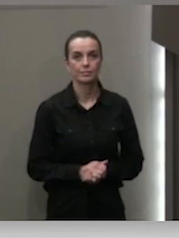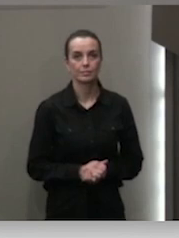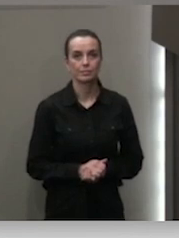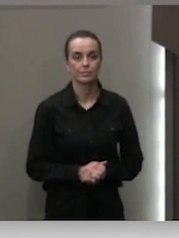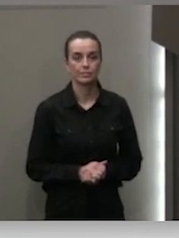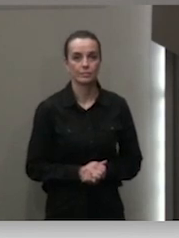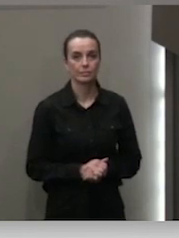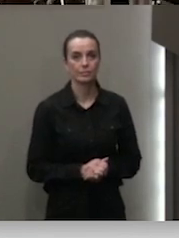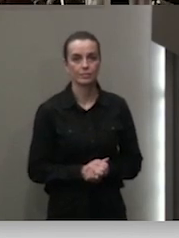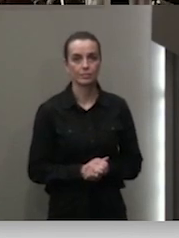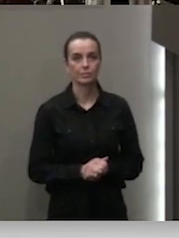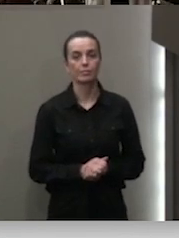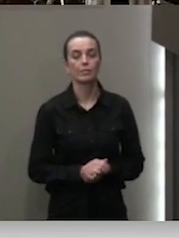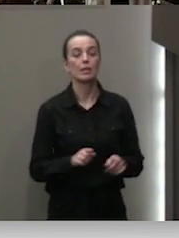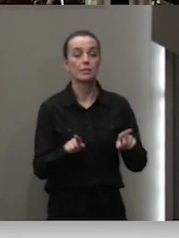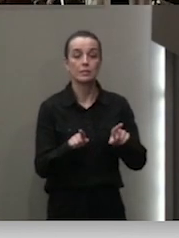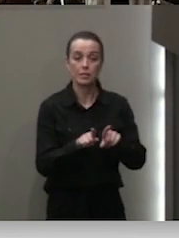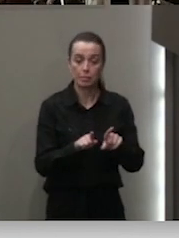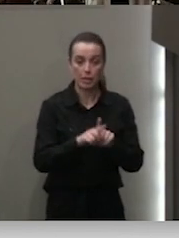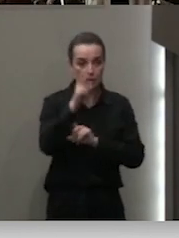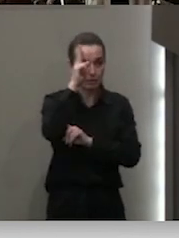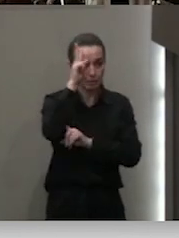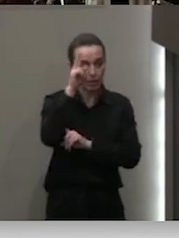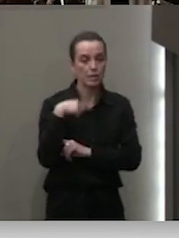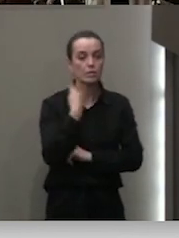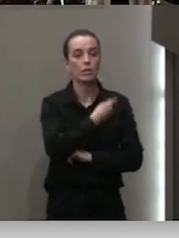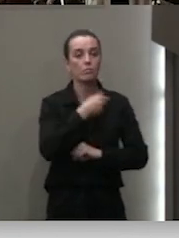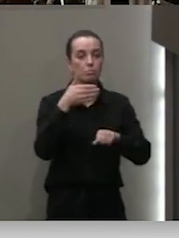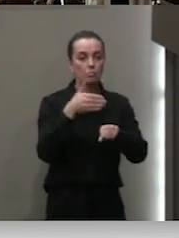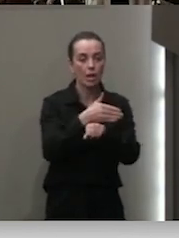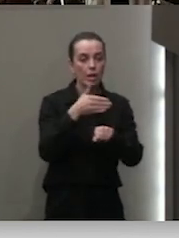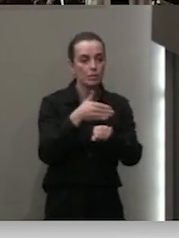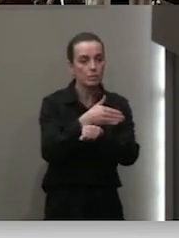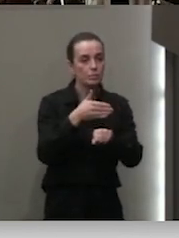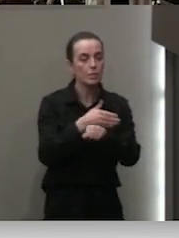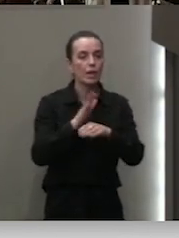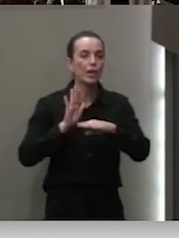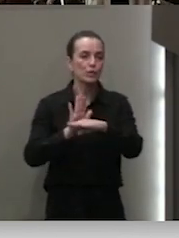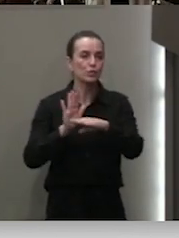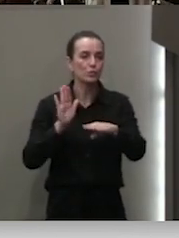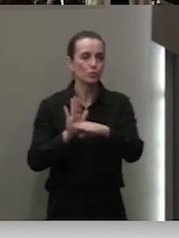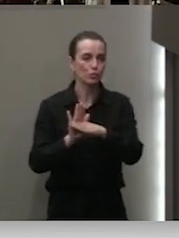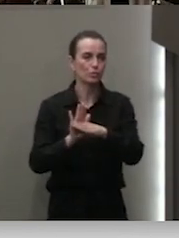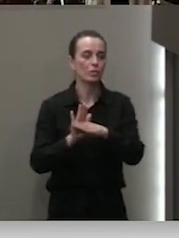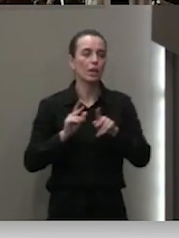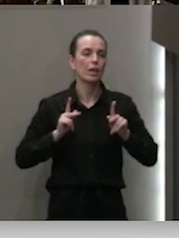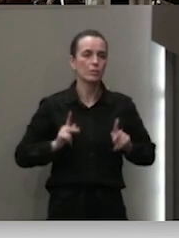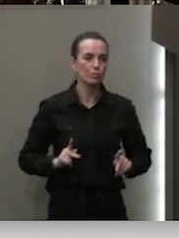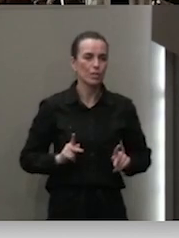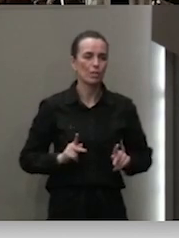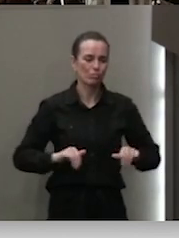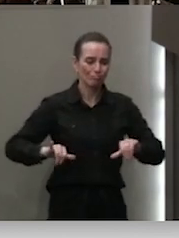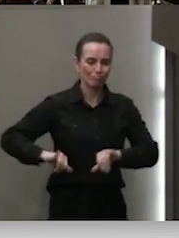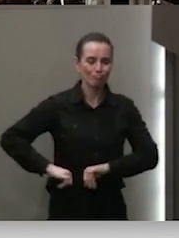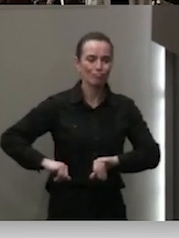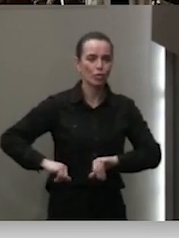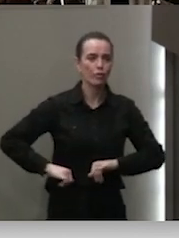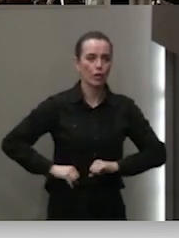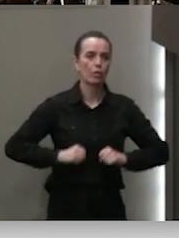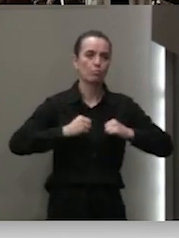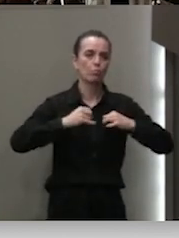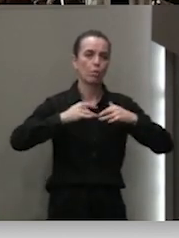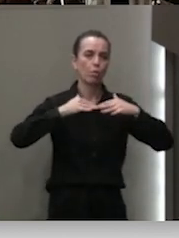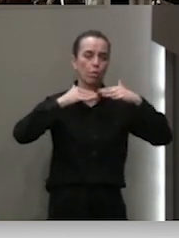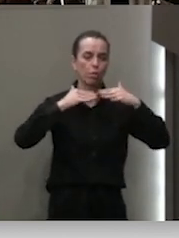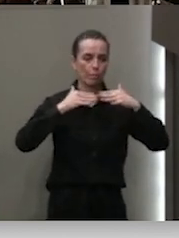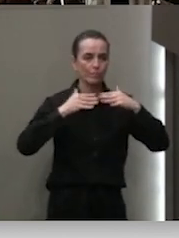não podemos deixar de participar também nas ações em relação às vítimas das enchentes já tínhamos participado no ano passado